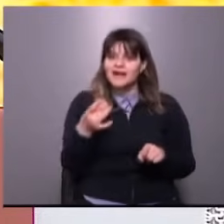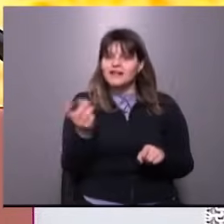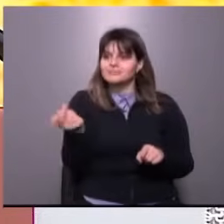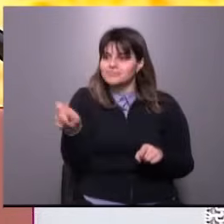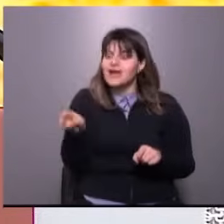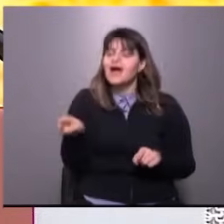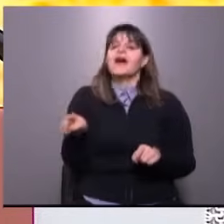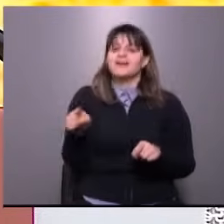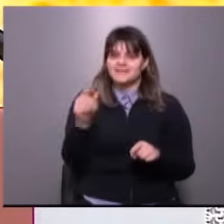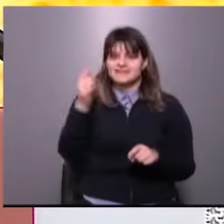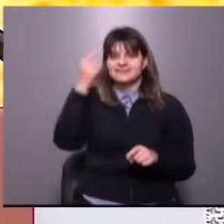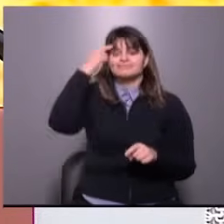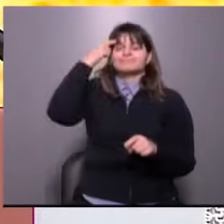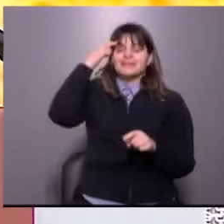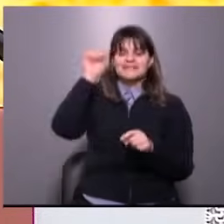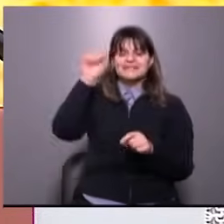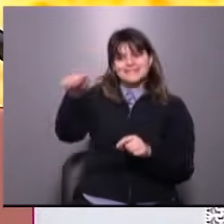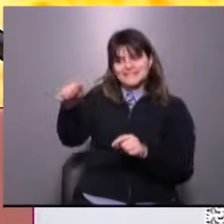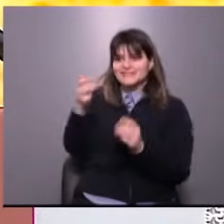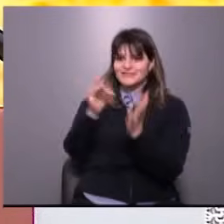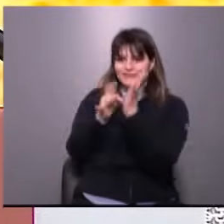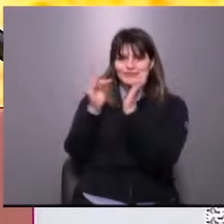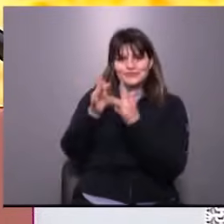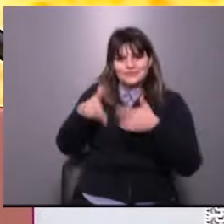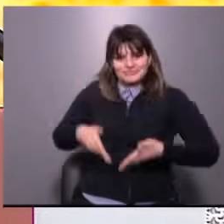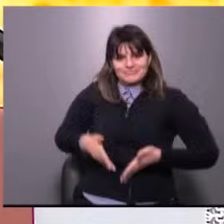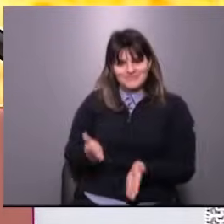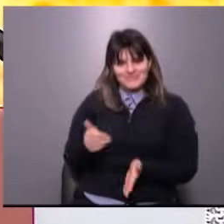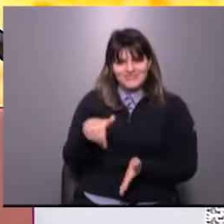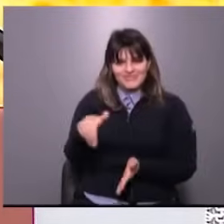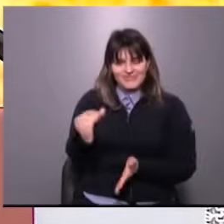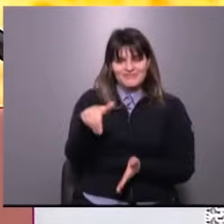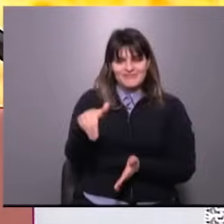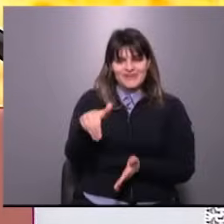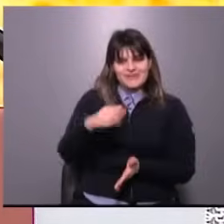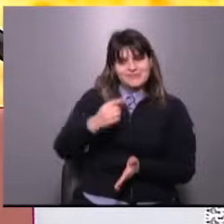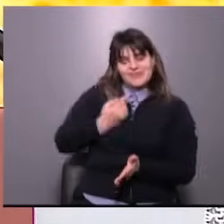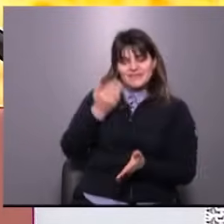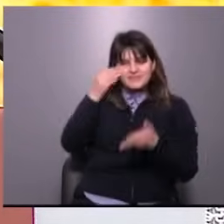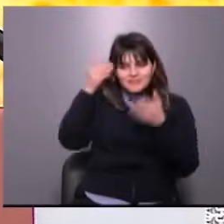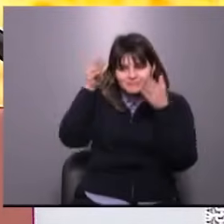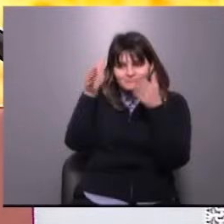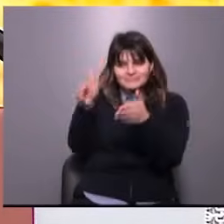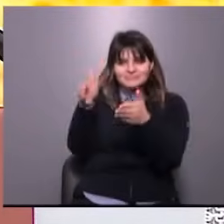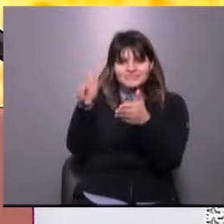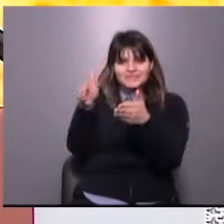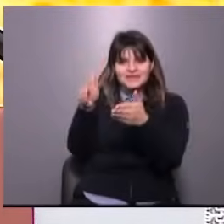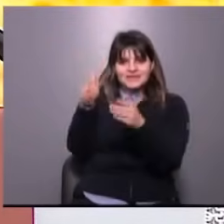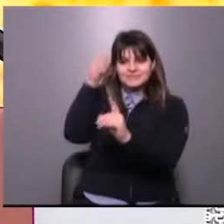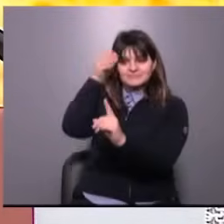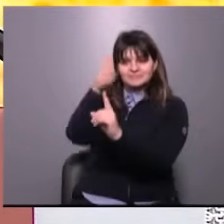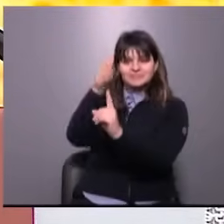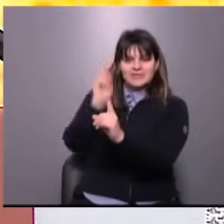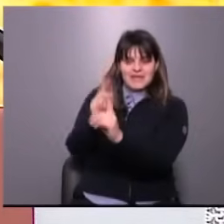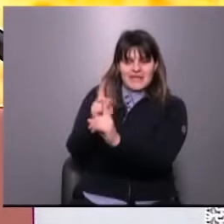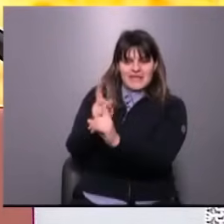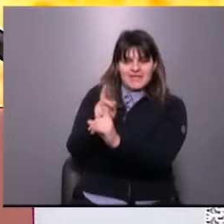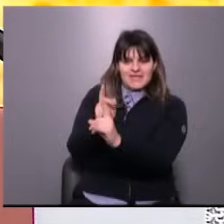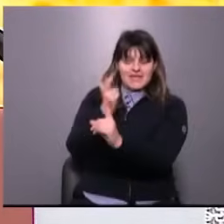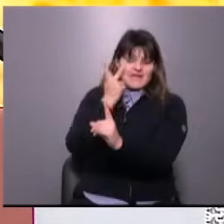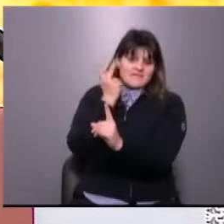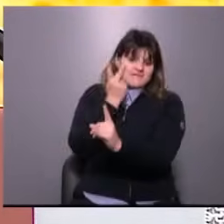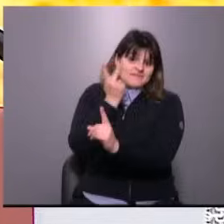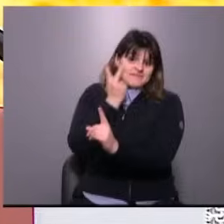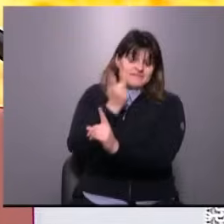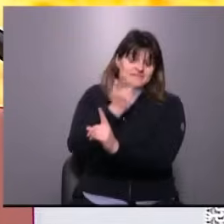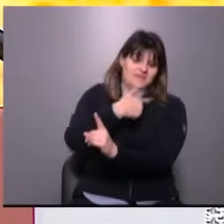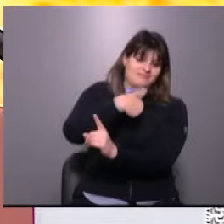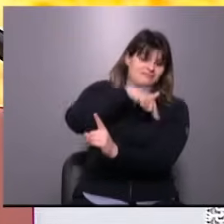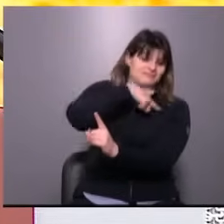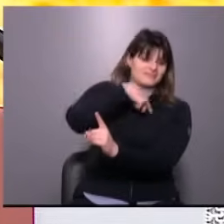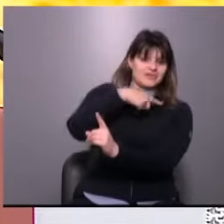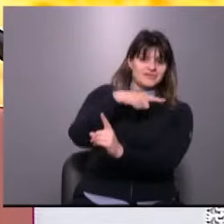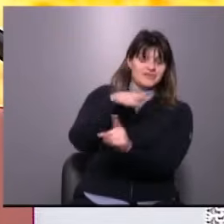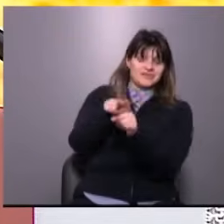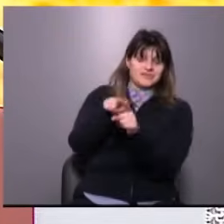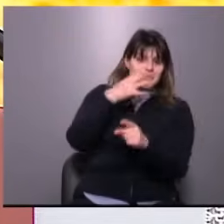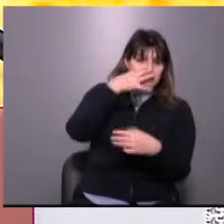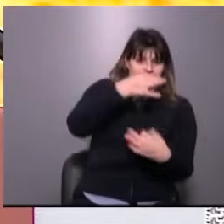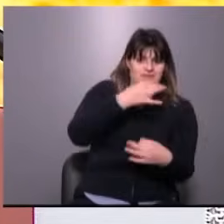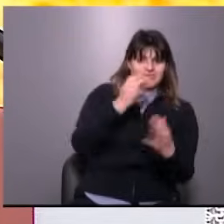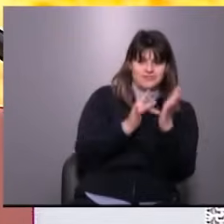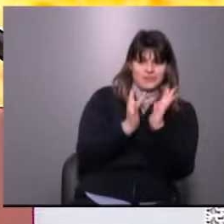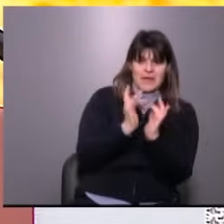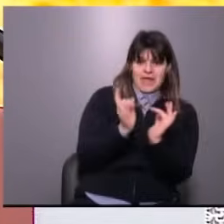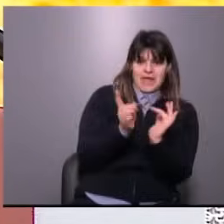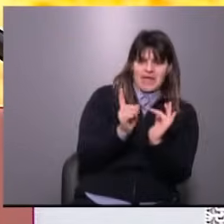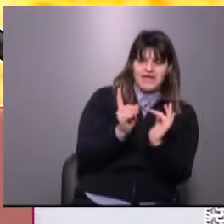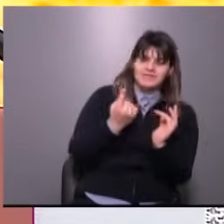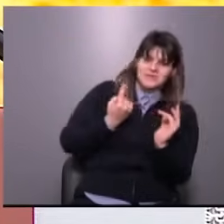função de apontar para Jesus, não deixarmos que se perca de vista aquele que está no centro da nossa vivência